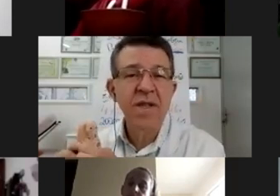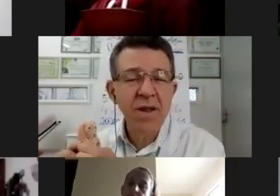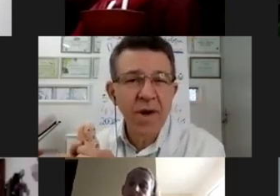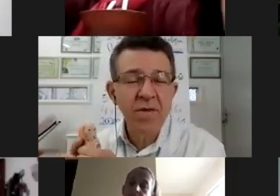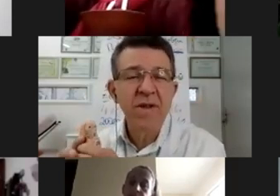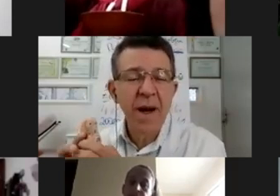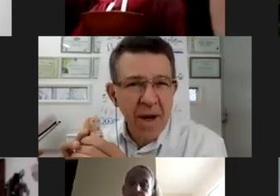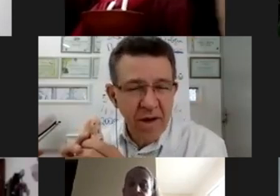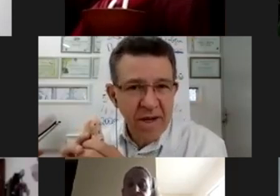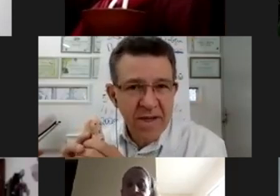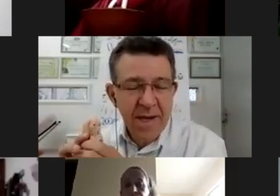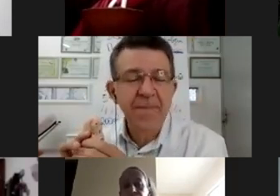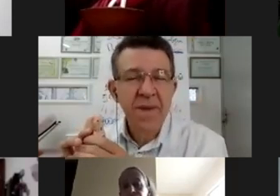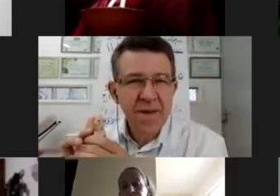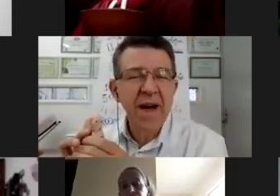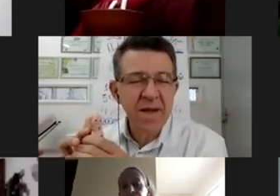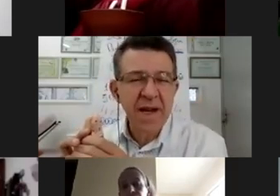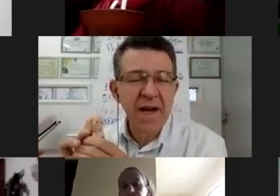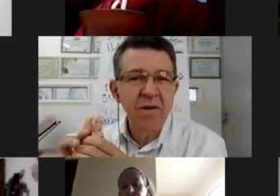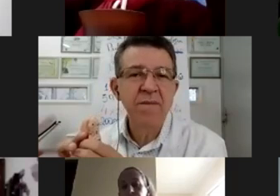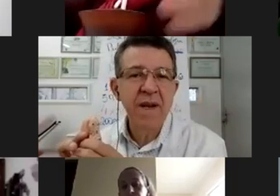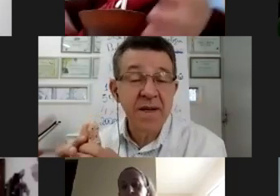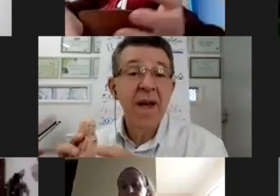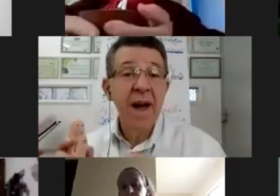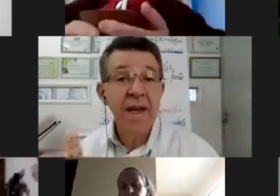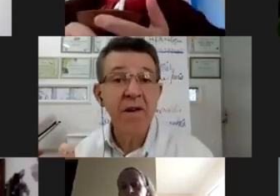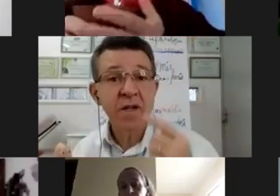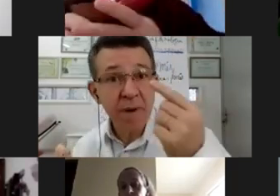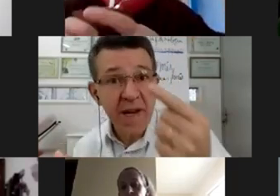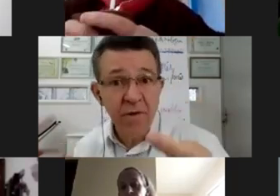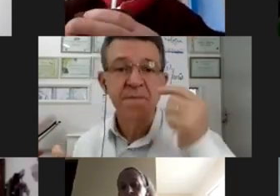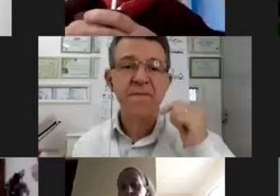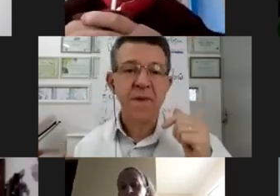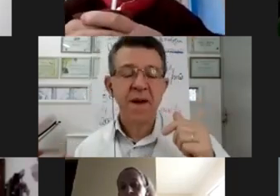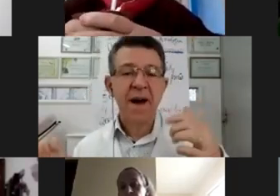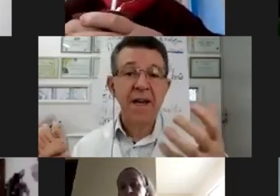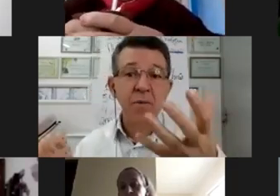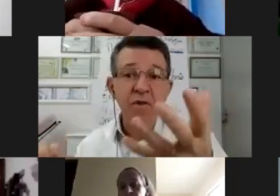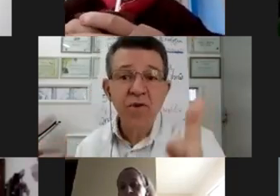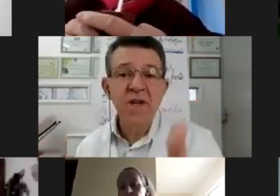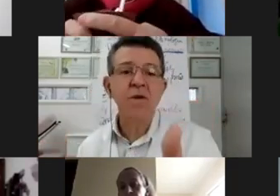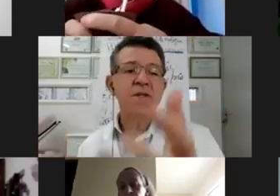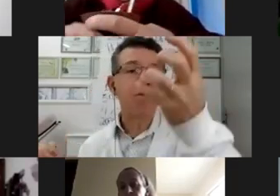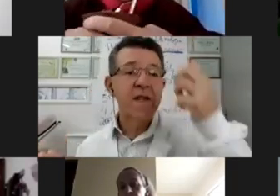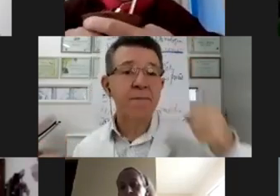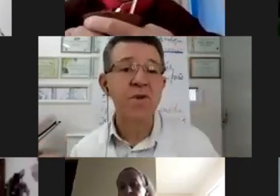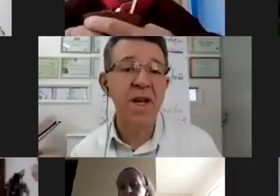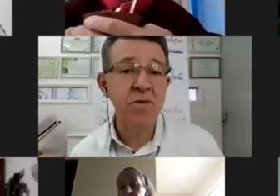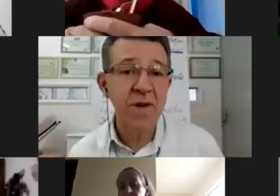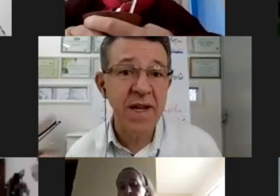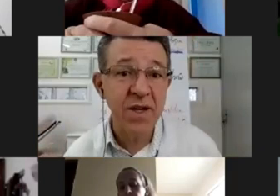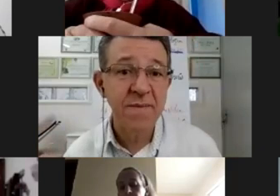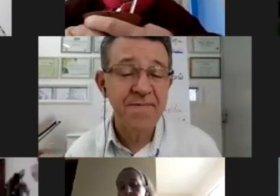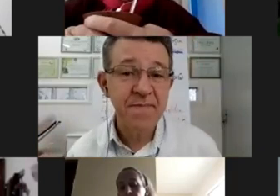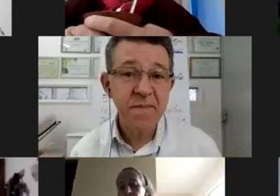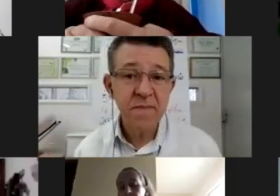legal? Tá doendo? Dá para aguentar assim? Dá, sim, tá legal. Beleza. Aí eu explico. Aí eu vou buscar os 50%